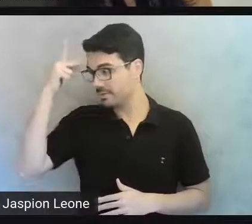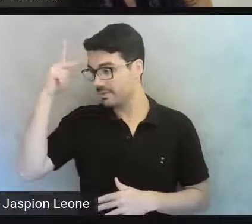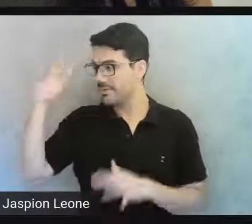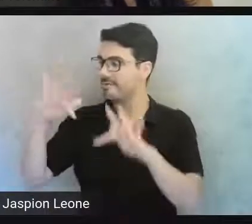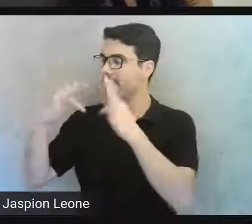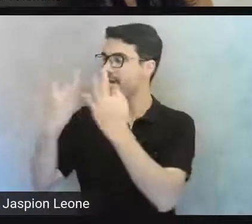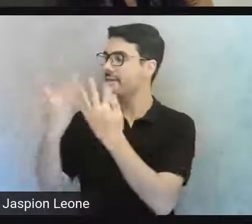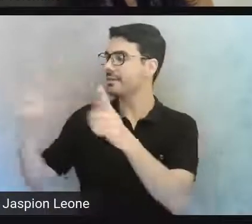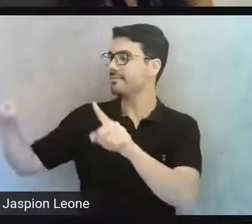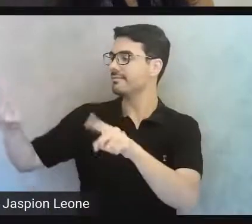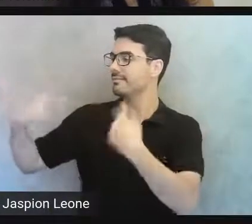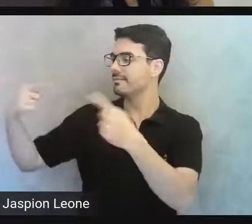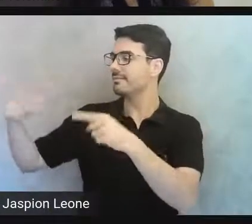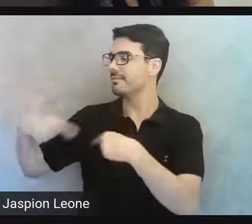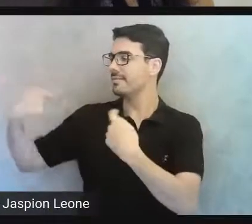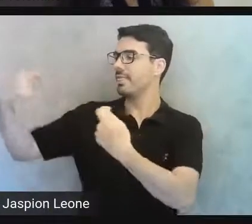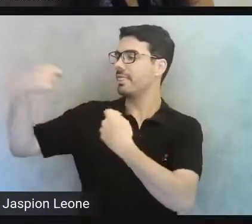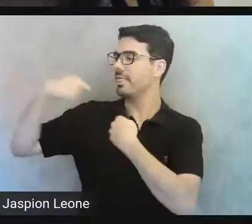falar, dos amigos.